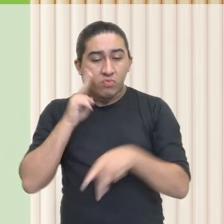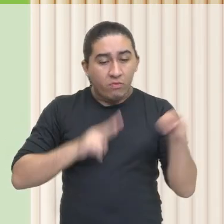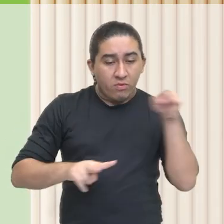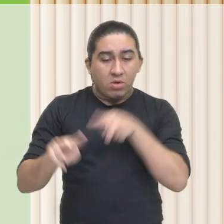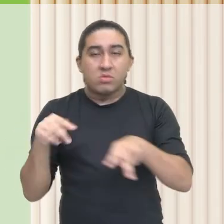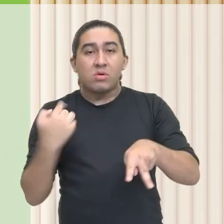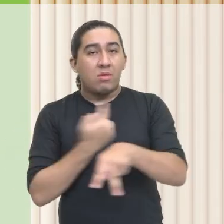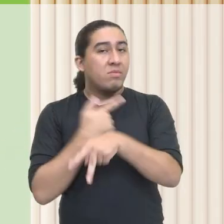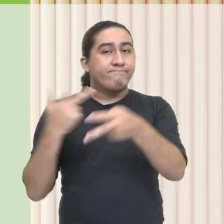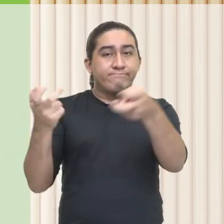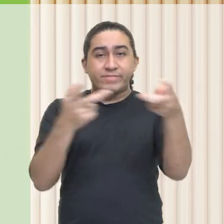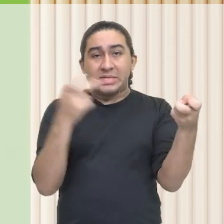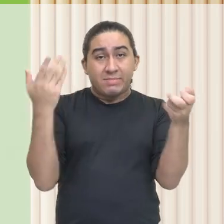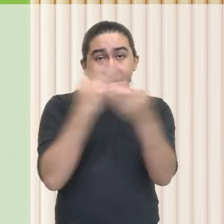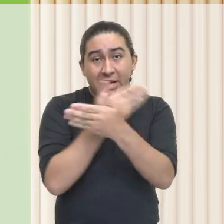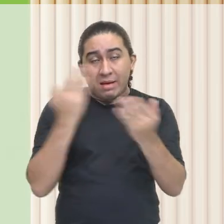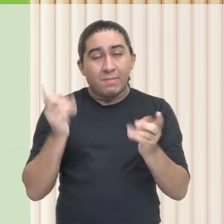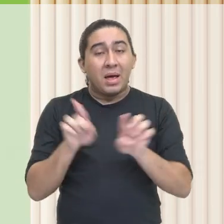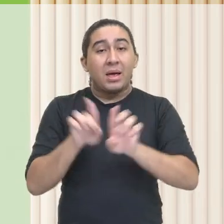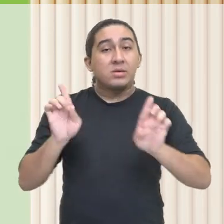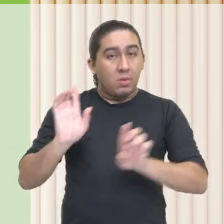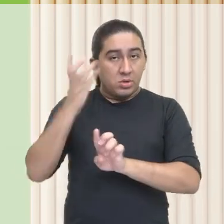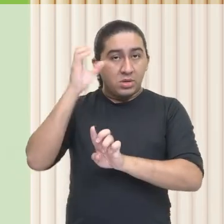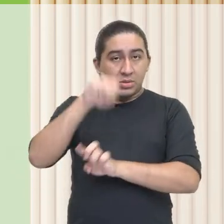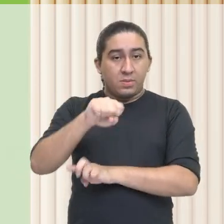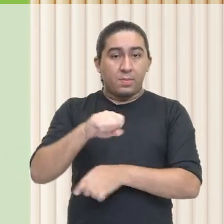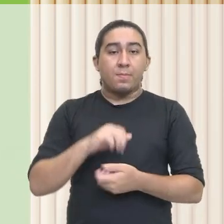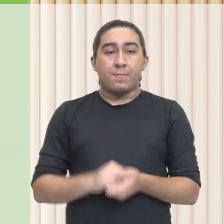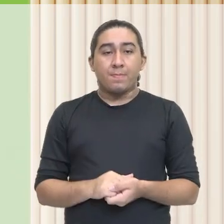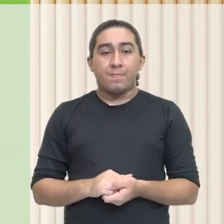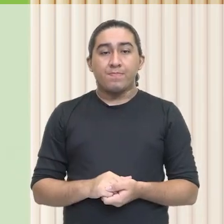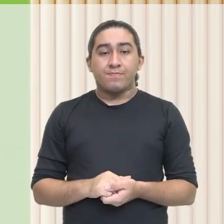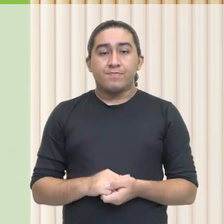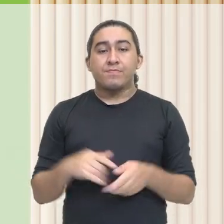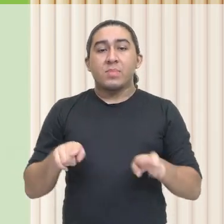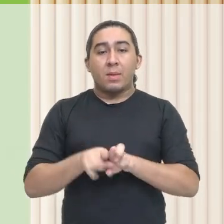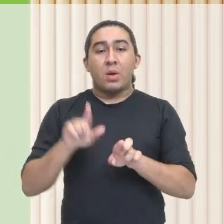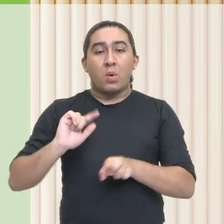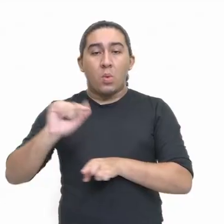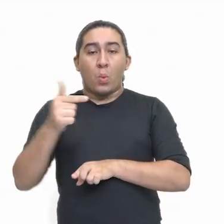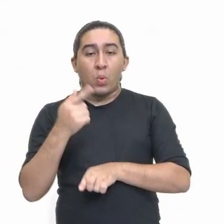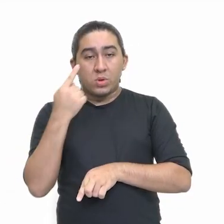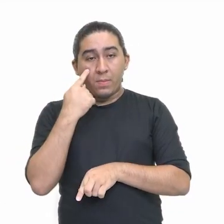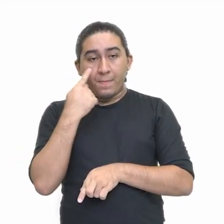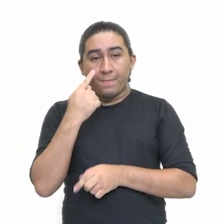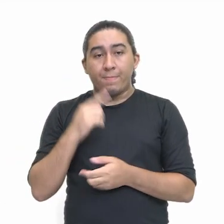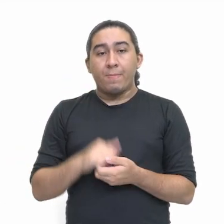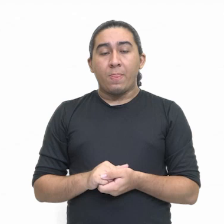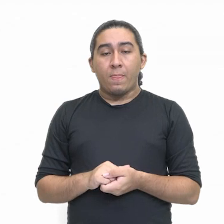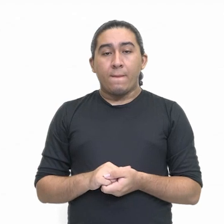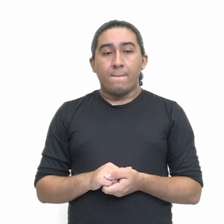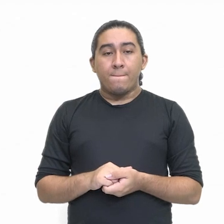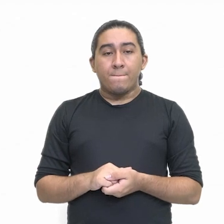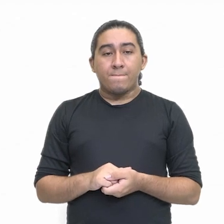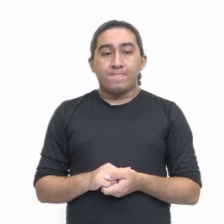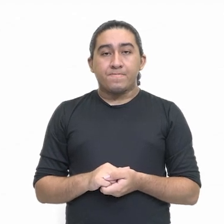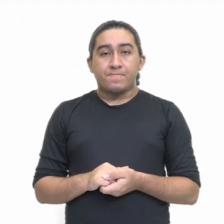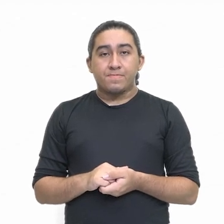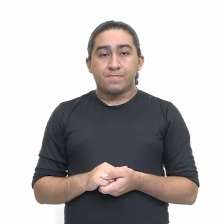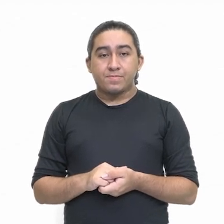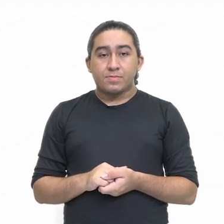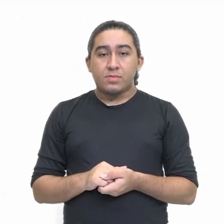estamos percebendo Mas eles ocorrem entre si e aí nós temos outras interações ecológicas também vejam aí